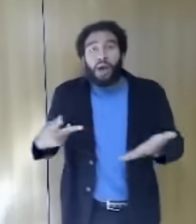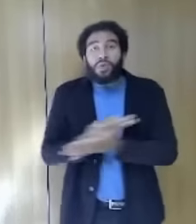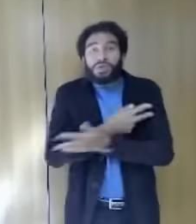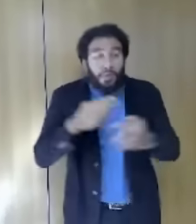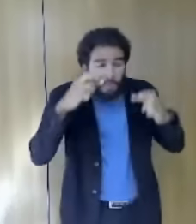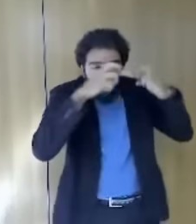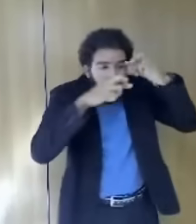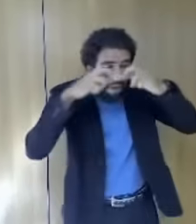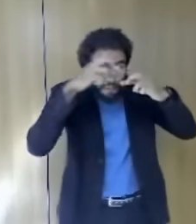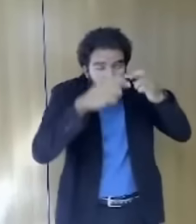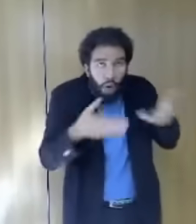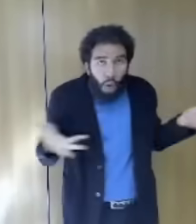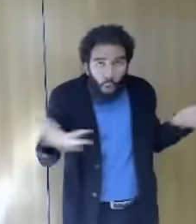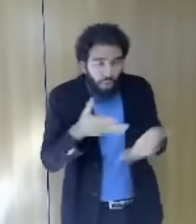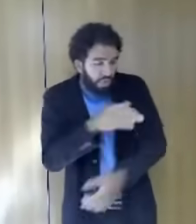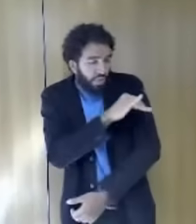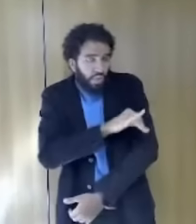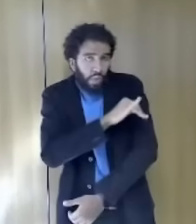Rio de Janeiro.